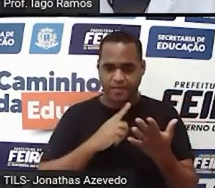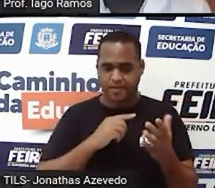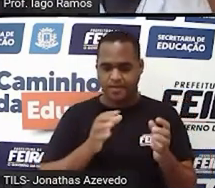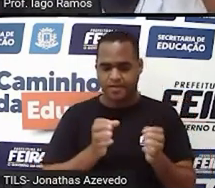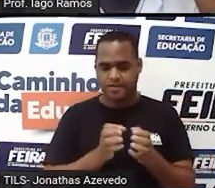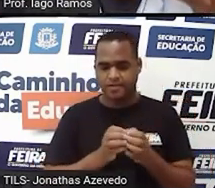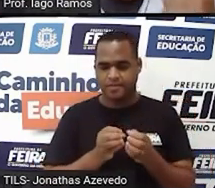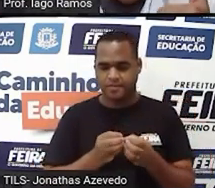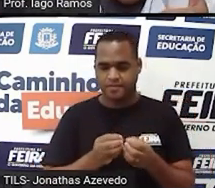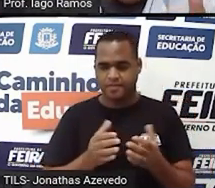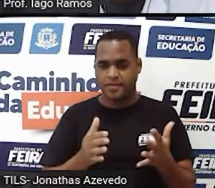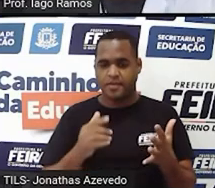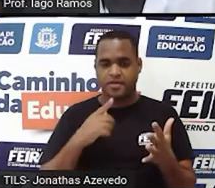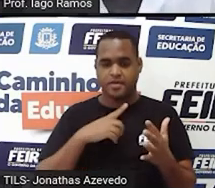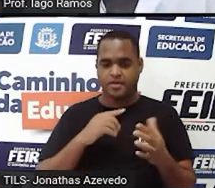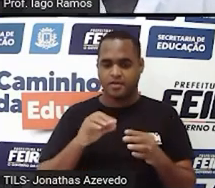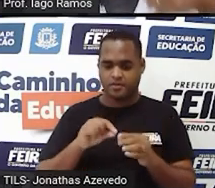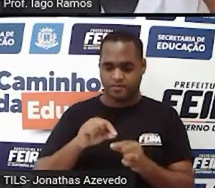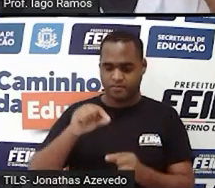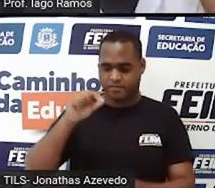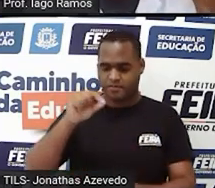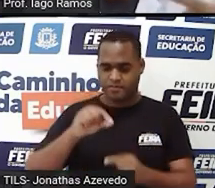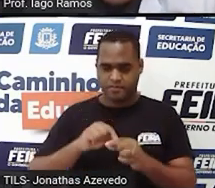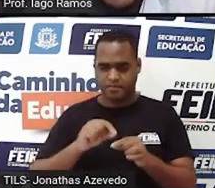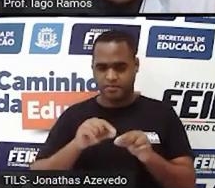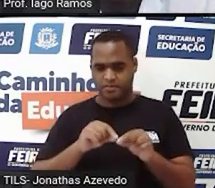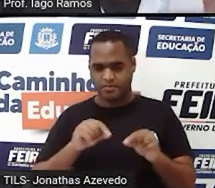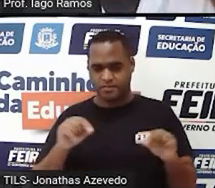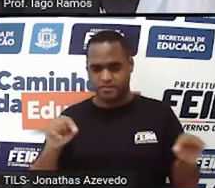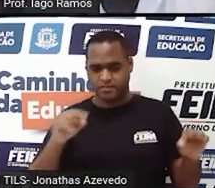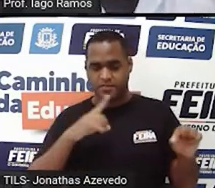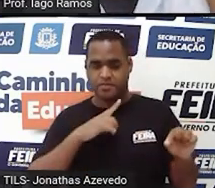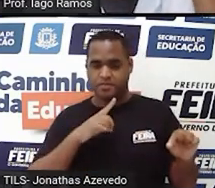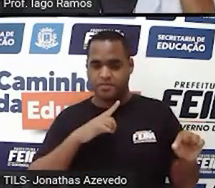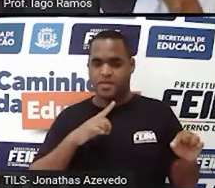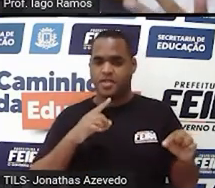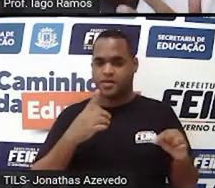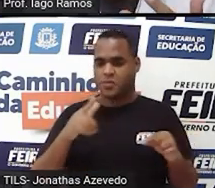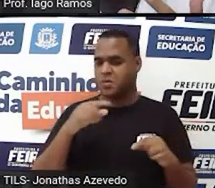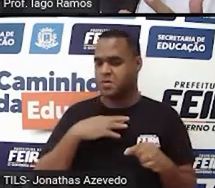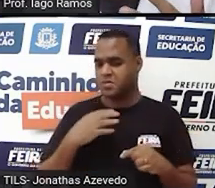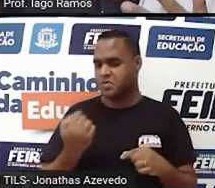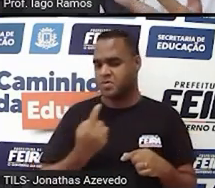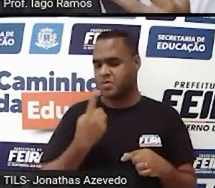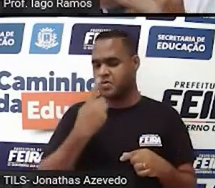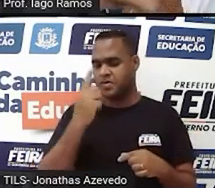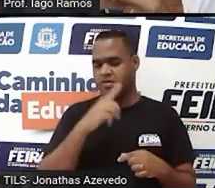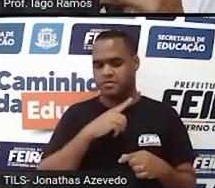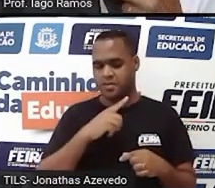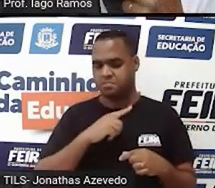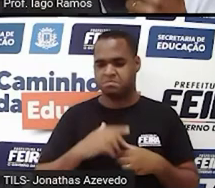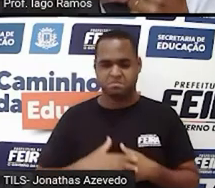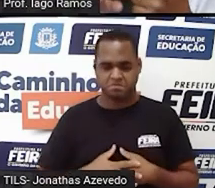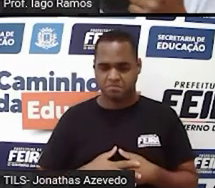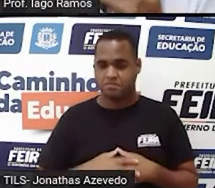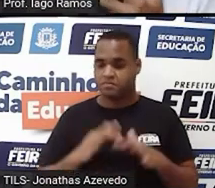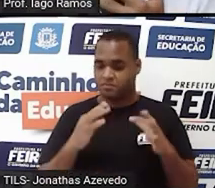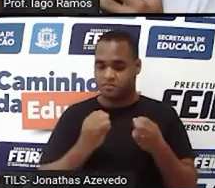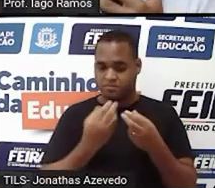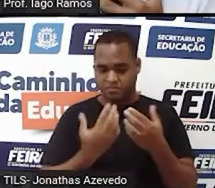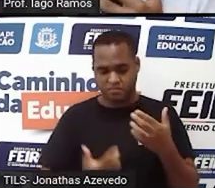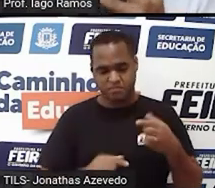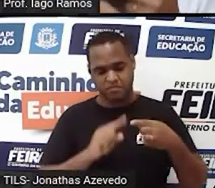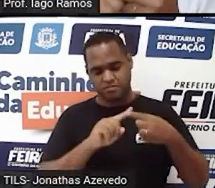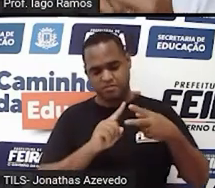ele tem um comprimento ele tem uma largura e ele tem uma altura se têm essas três